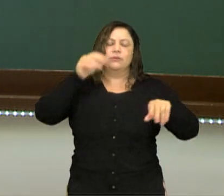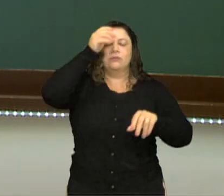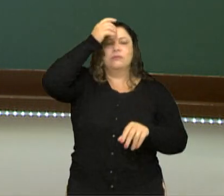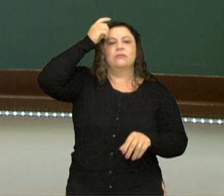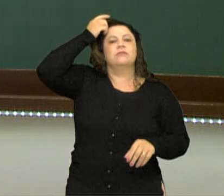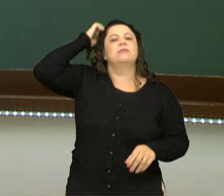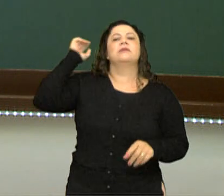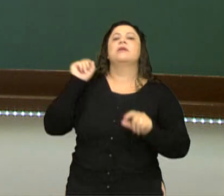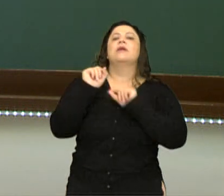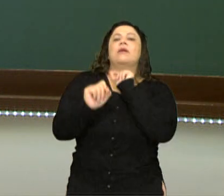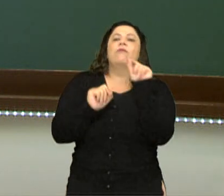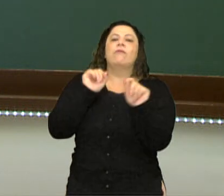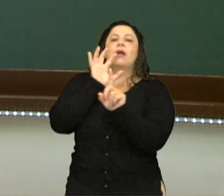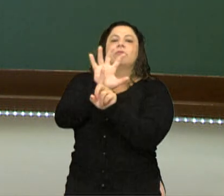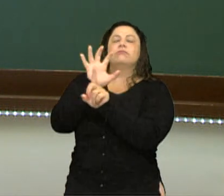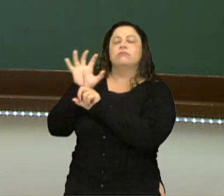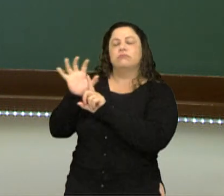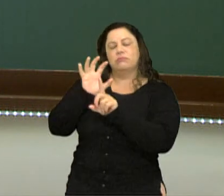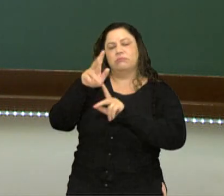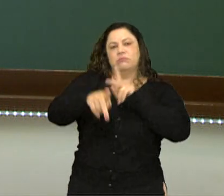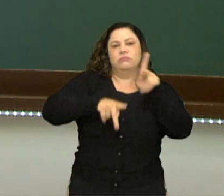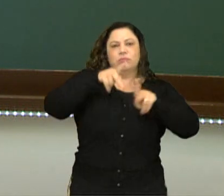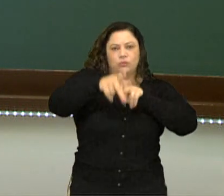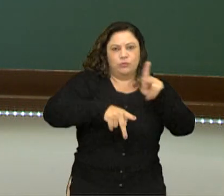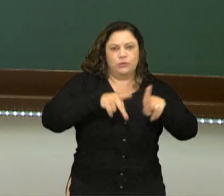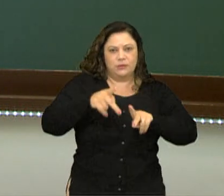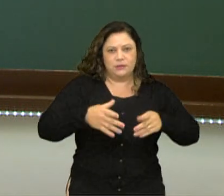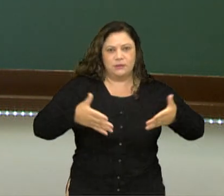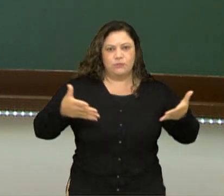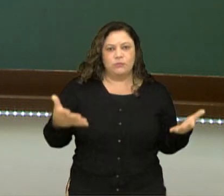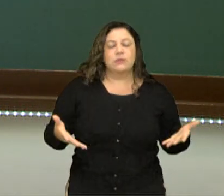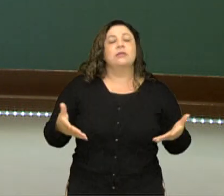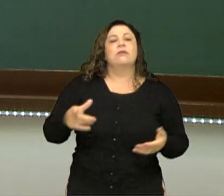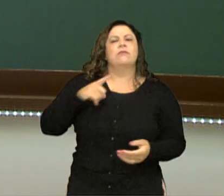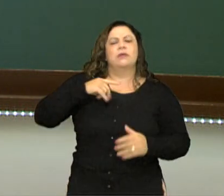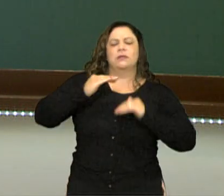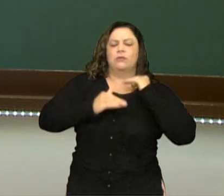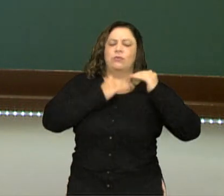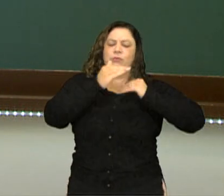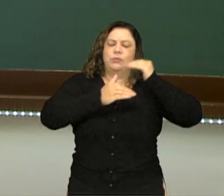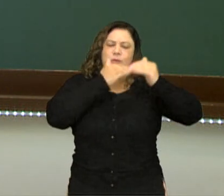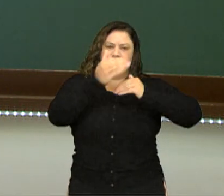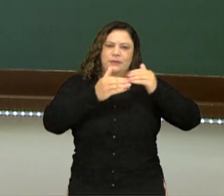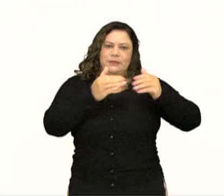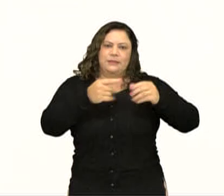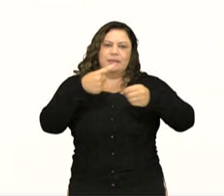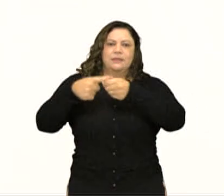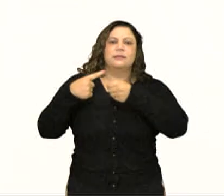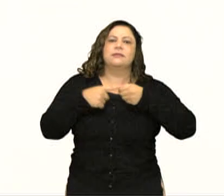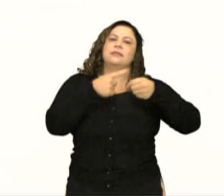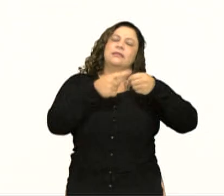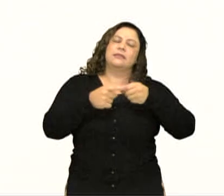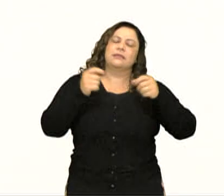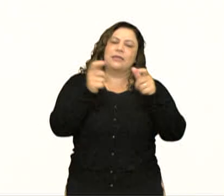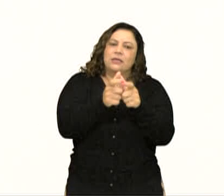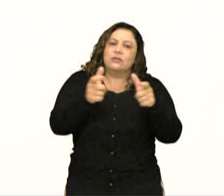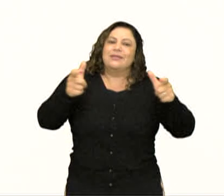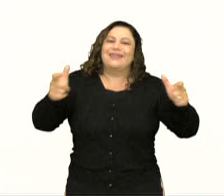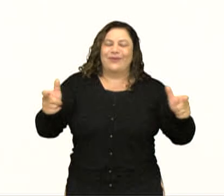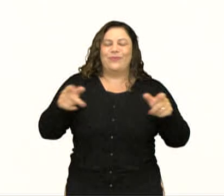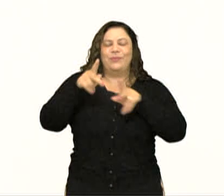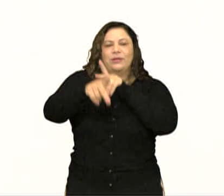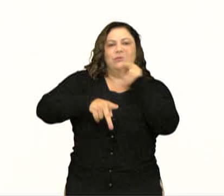urbana que vai atrair população, então a gente vai ter aí o processo de urbanização, que é esse aumento